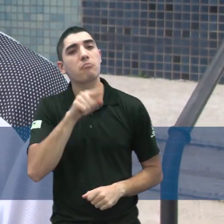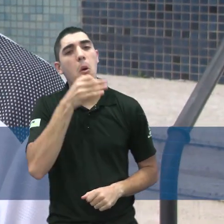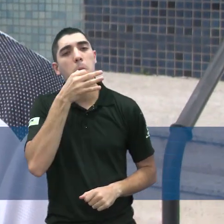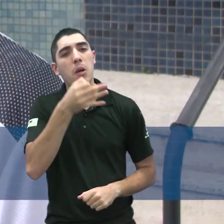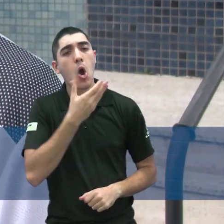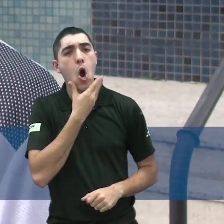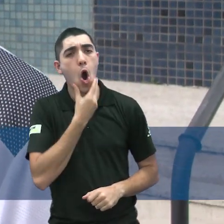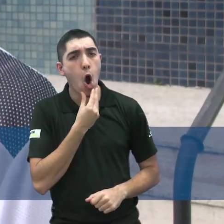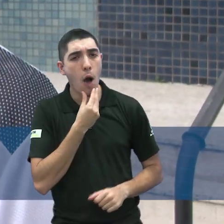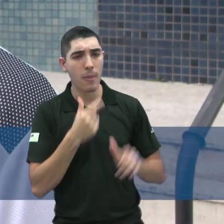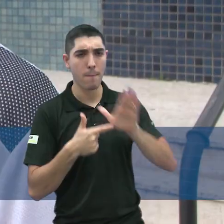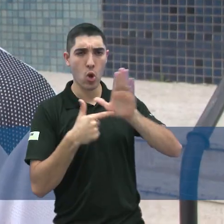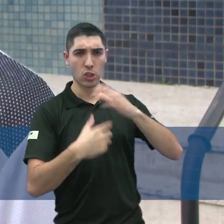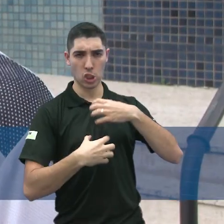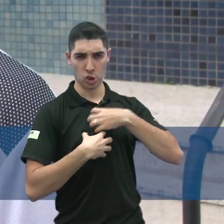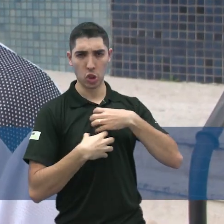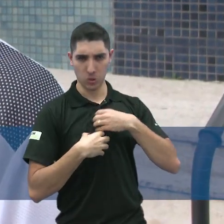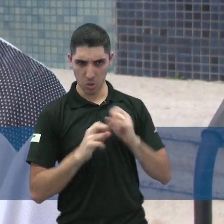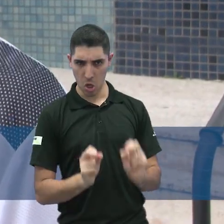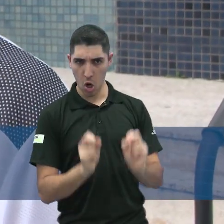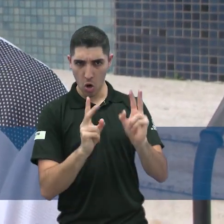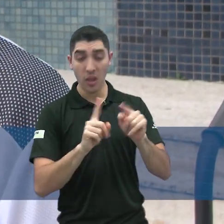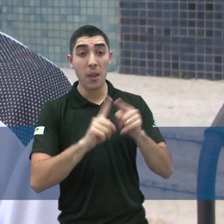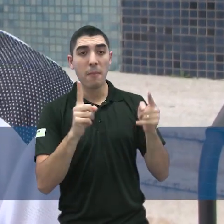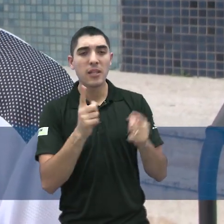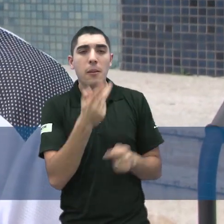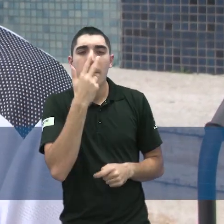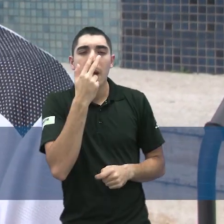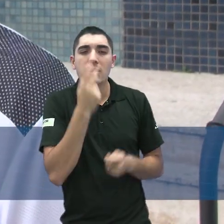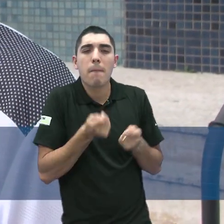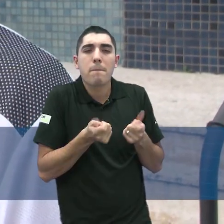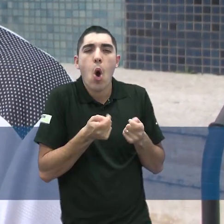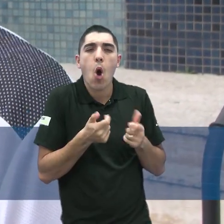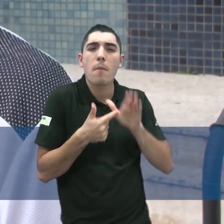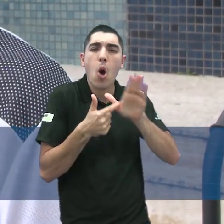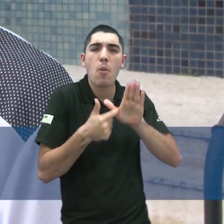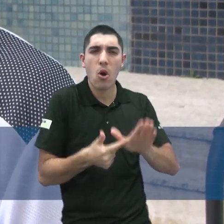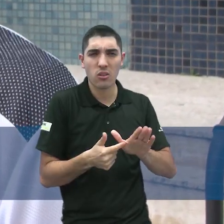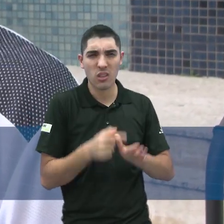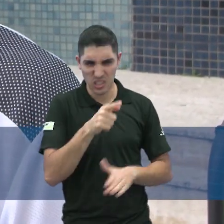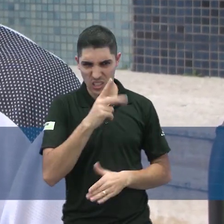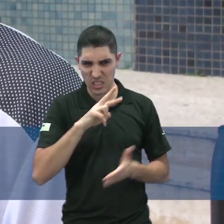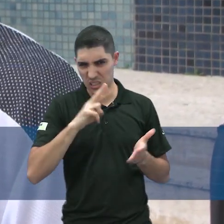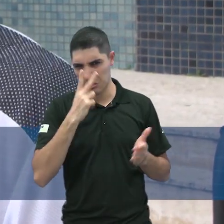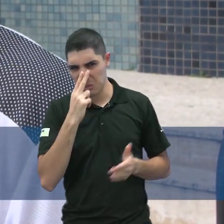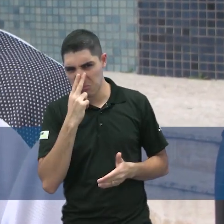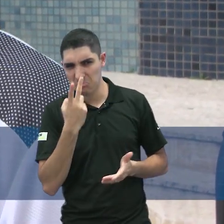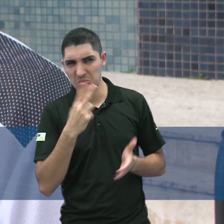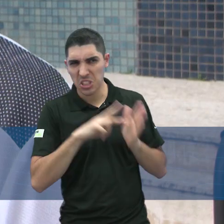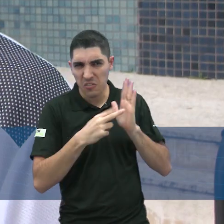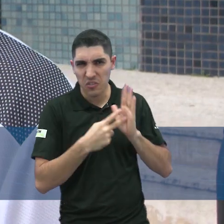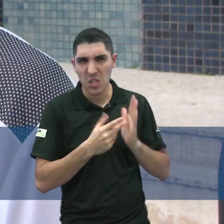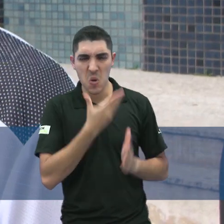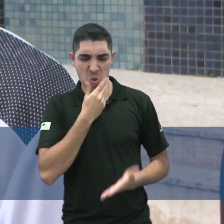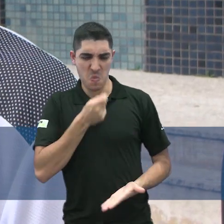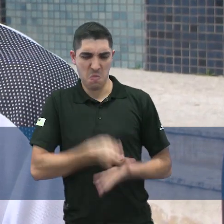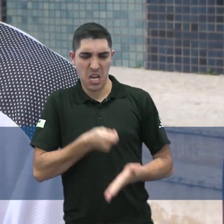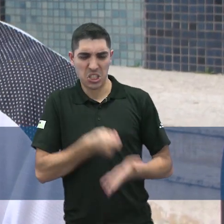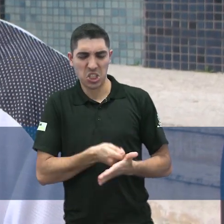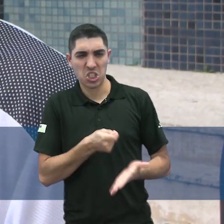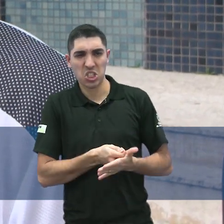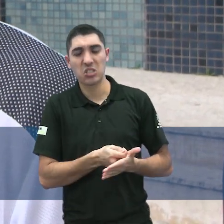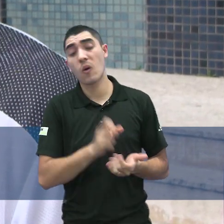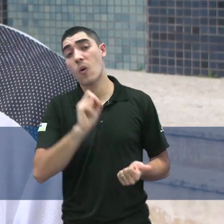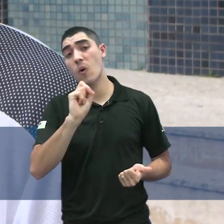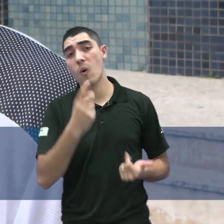podem expressar sentimento, mas não faz isso com frequência. É uma cultura machista? O que o senhor acredita que leva